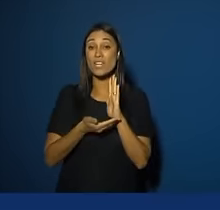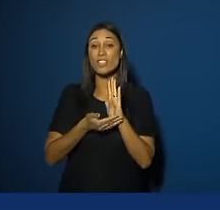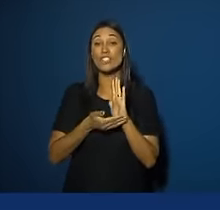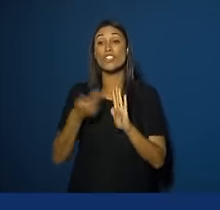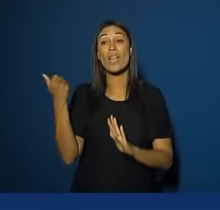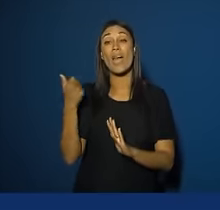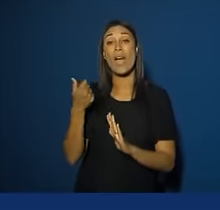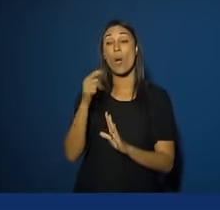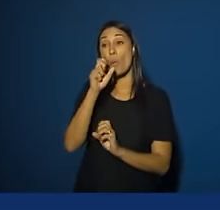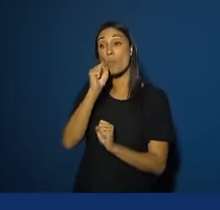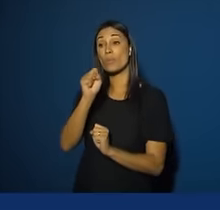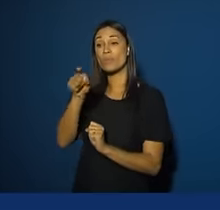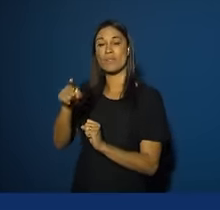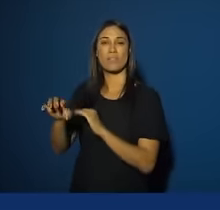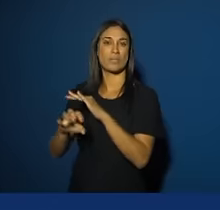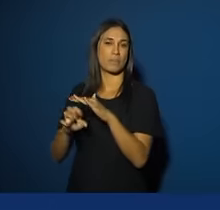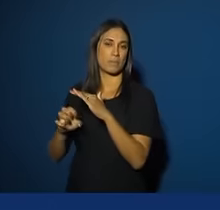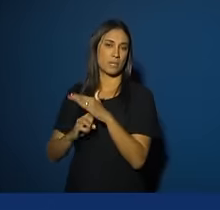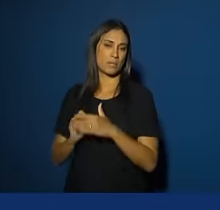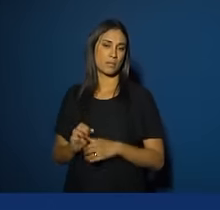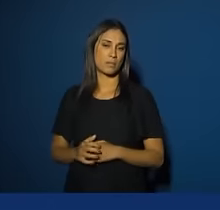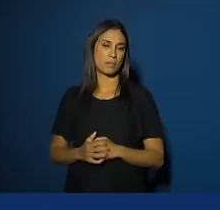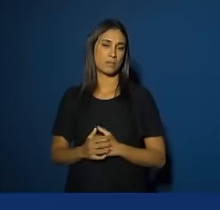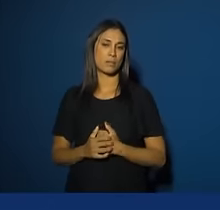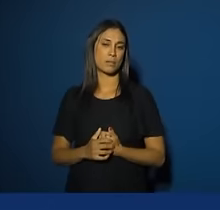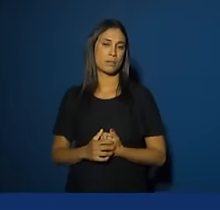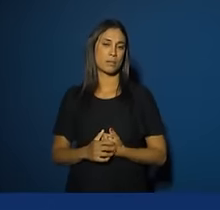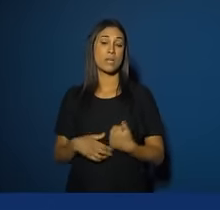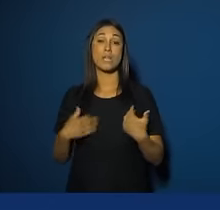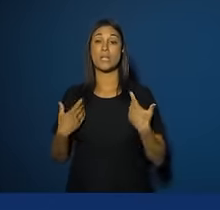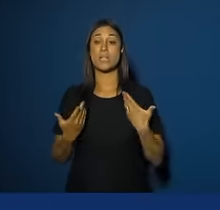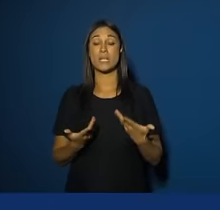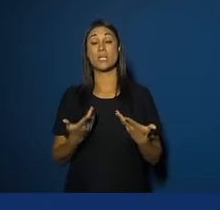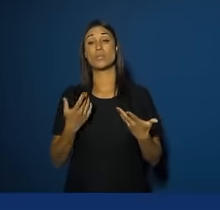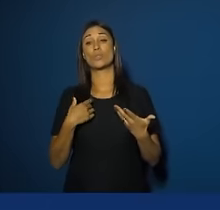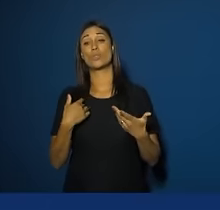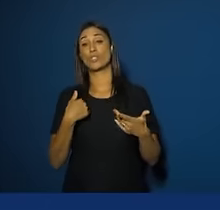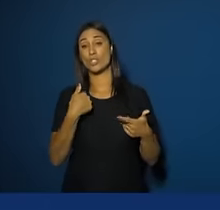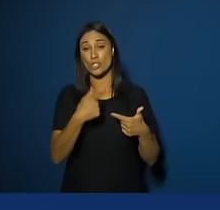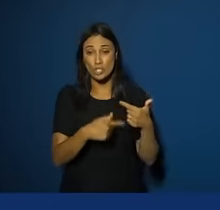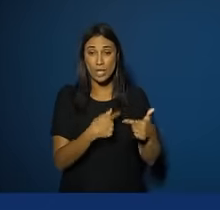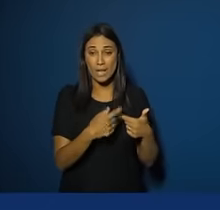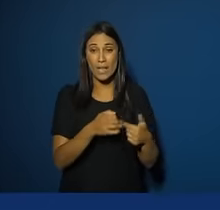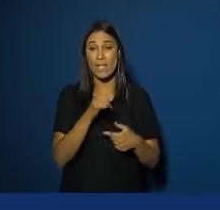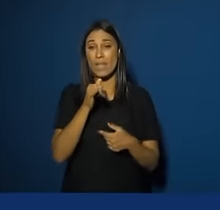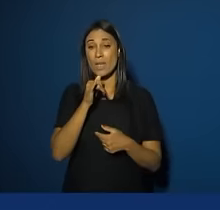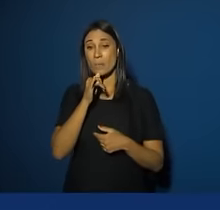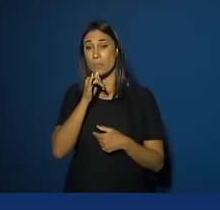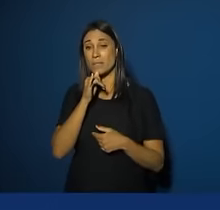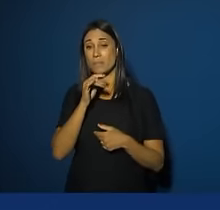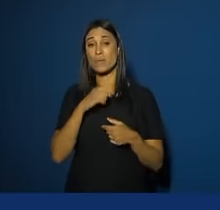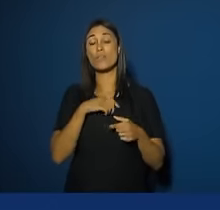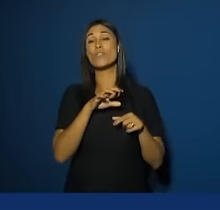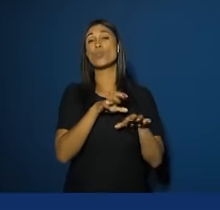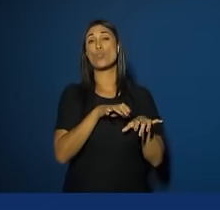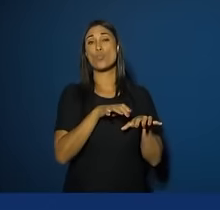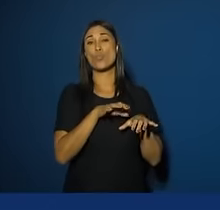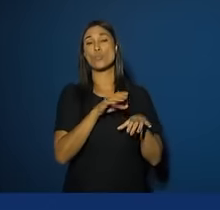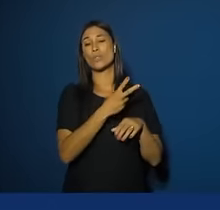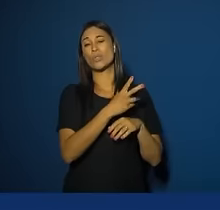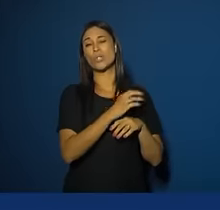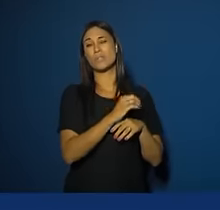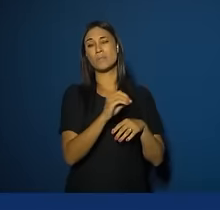poder dessas empresas. E isso está gerando um network effect brutal. Eu fiz um summer na Microsoft em 2000, e